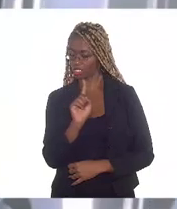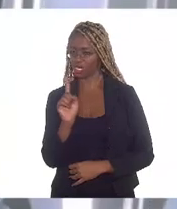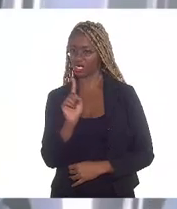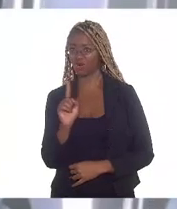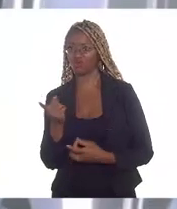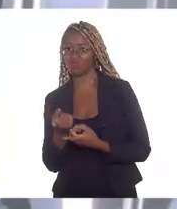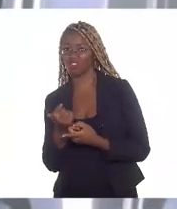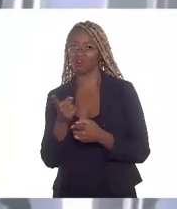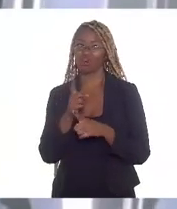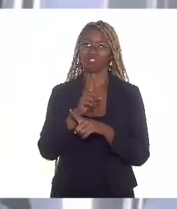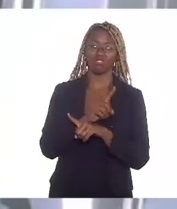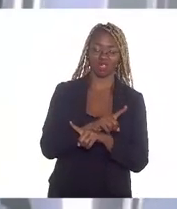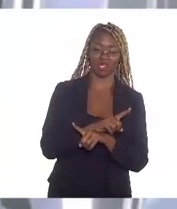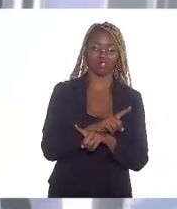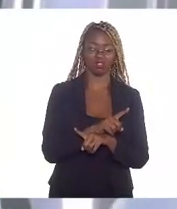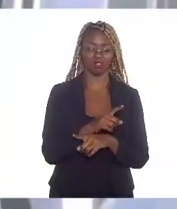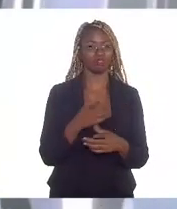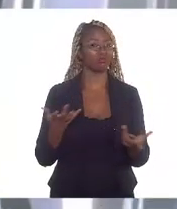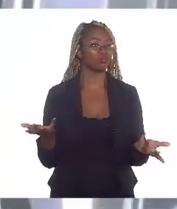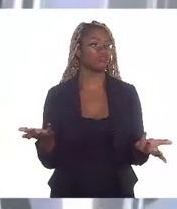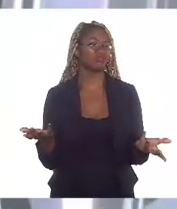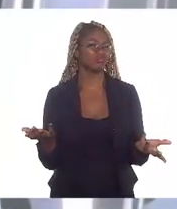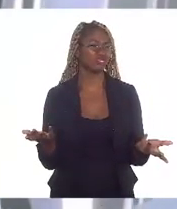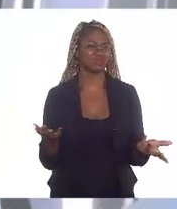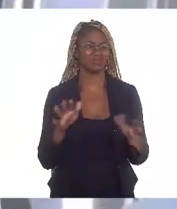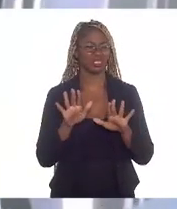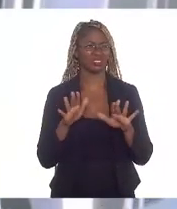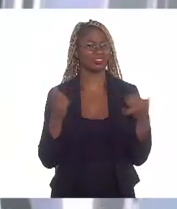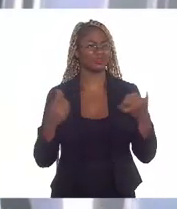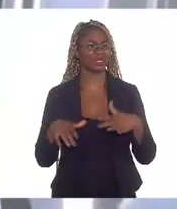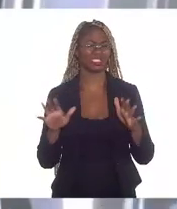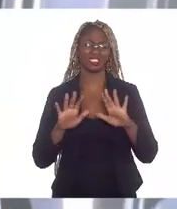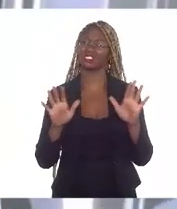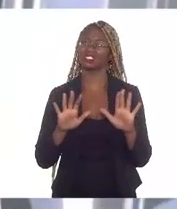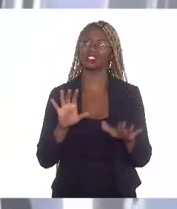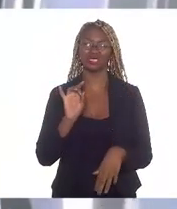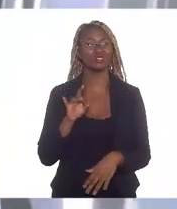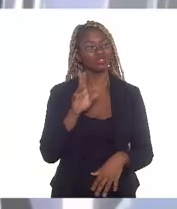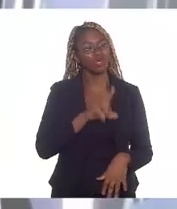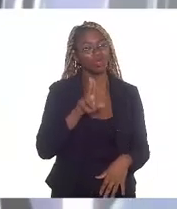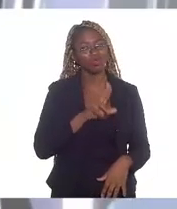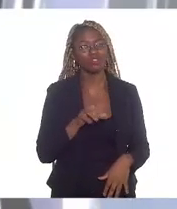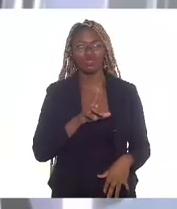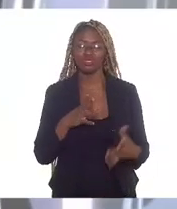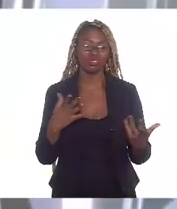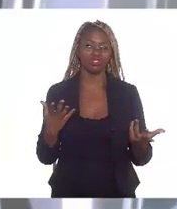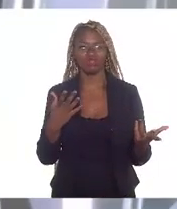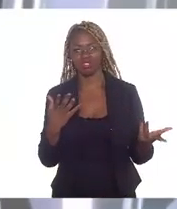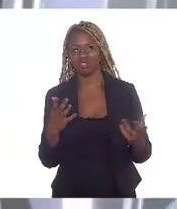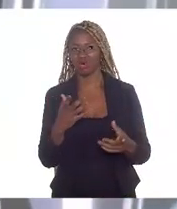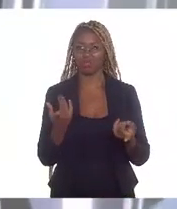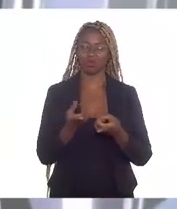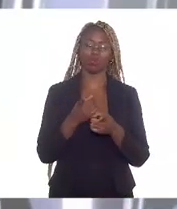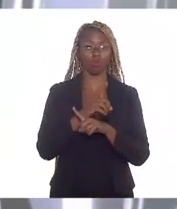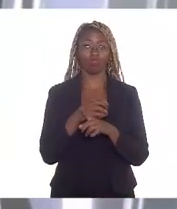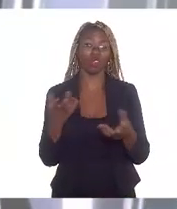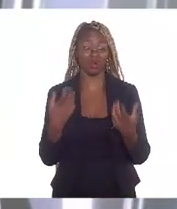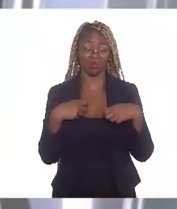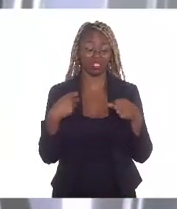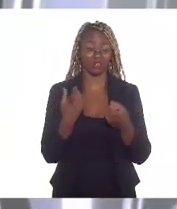um antônimo da palavra que ele está negando. Mas isso é uma forçação de barra na língua. Então, é melhor usar mesmo um substantivo contrário. Então, assim,